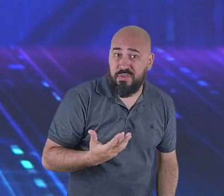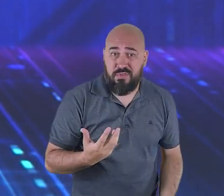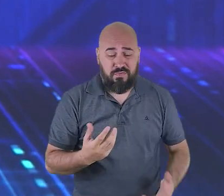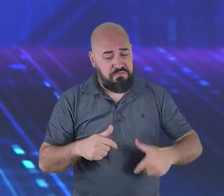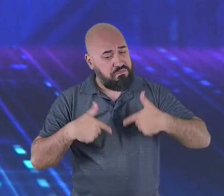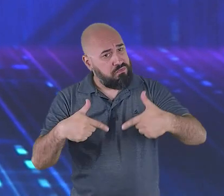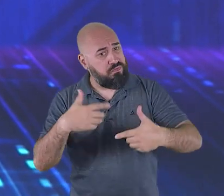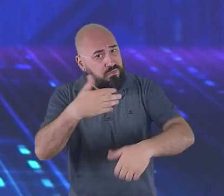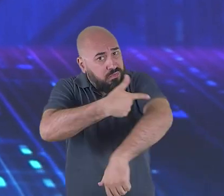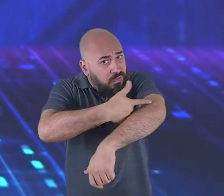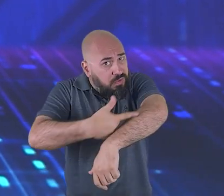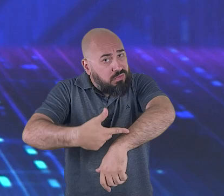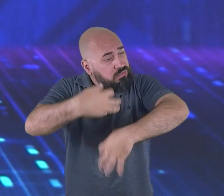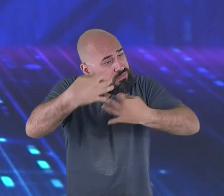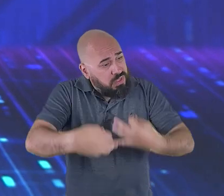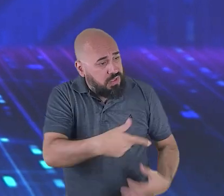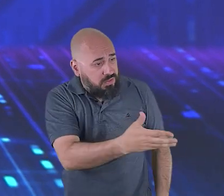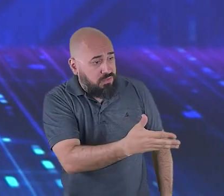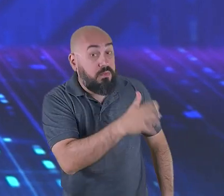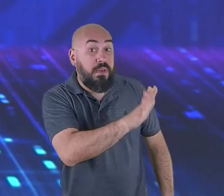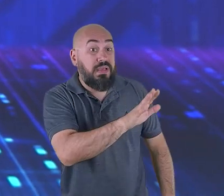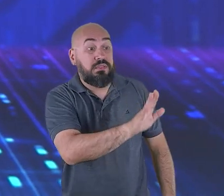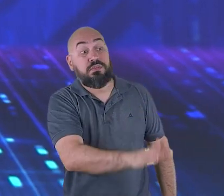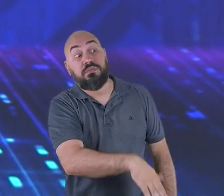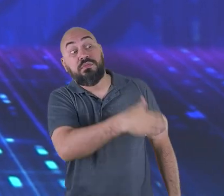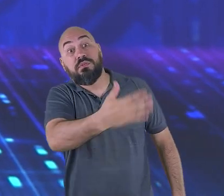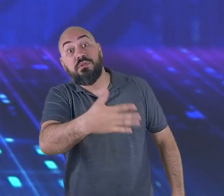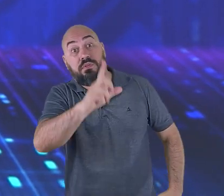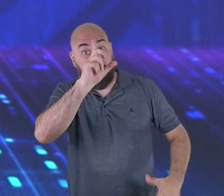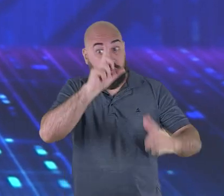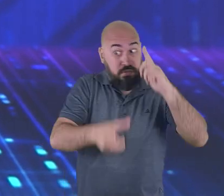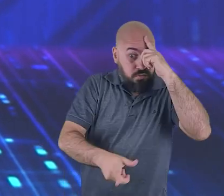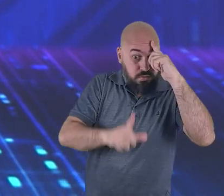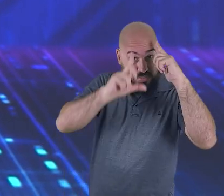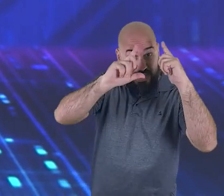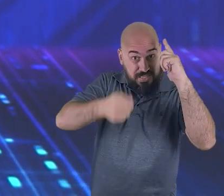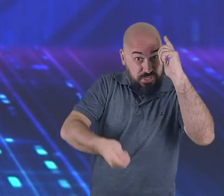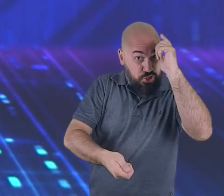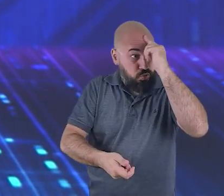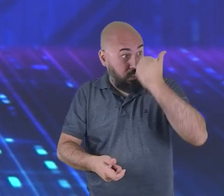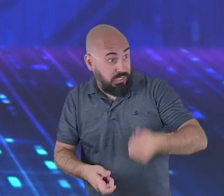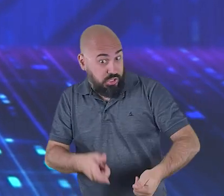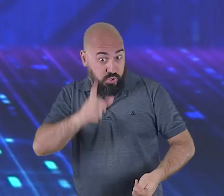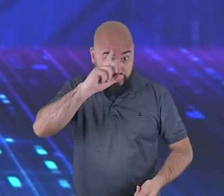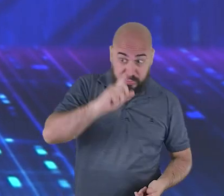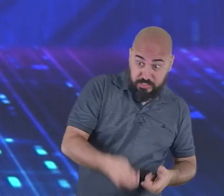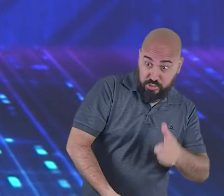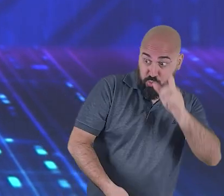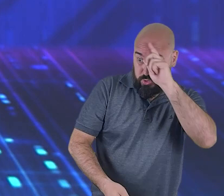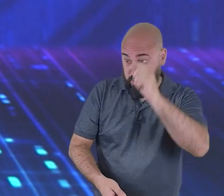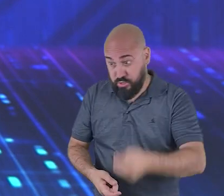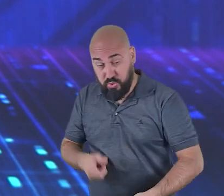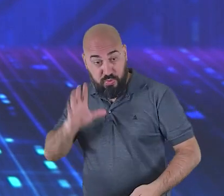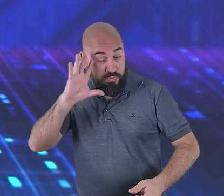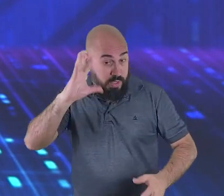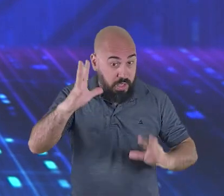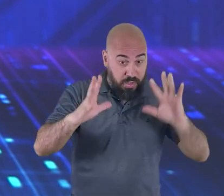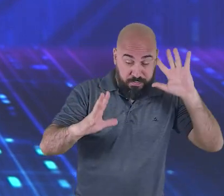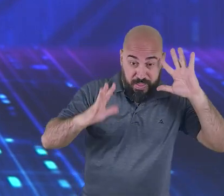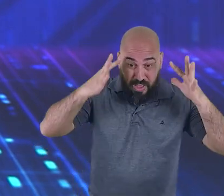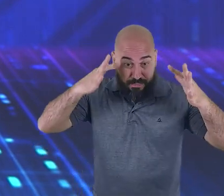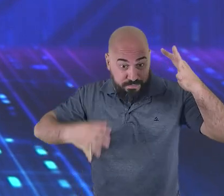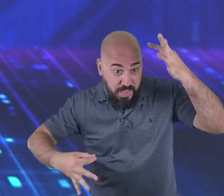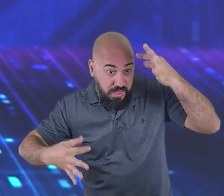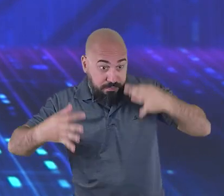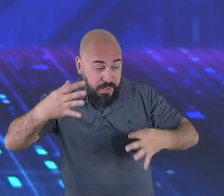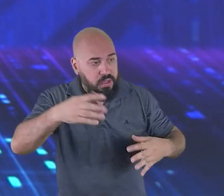Agora, uma pergunta que surge é: o que aconteceu com o diabo depois da sua rebelião no céu? Vamos a